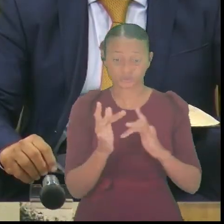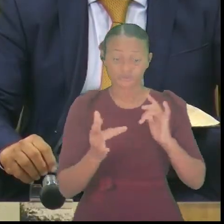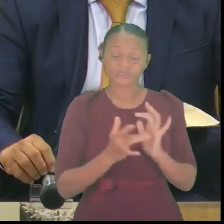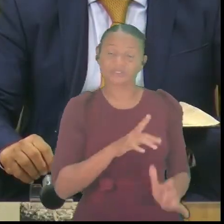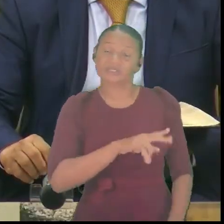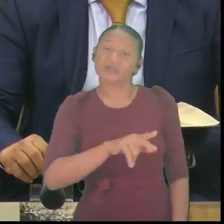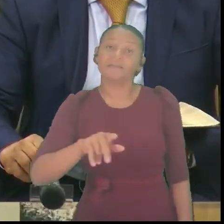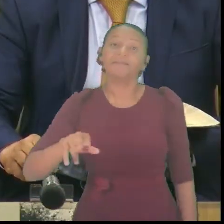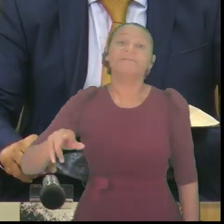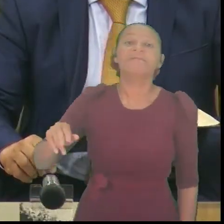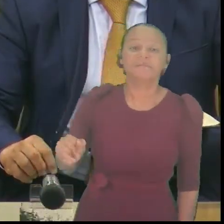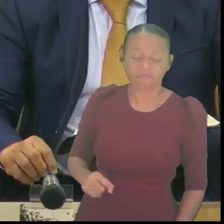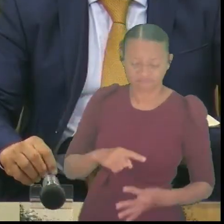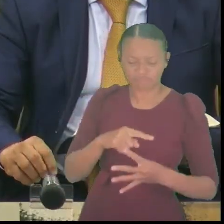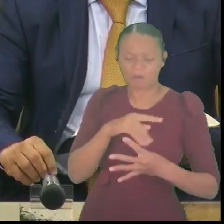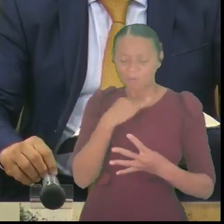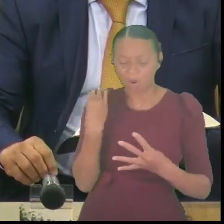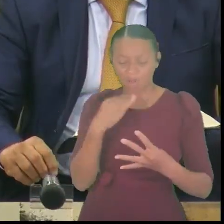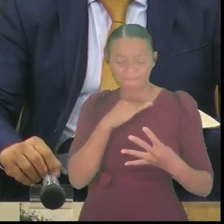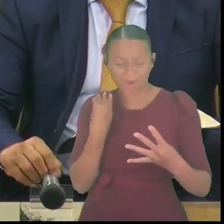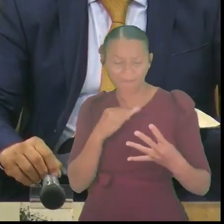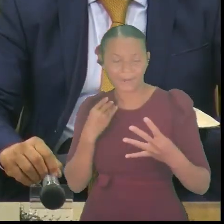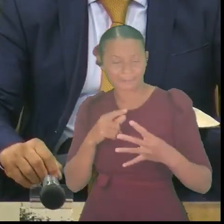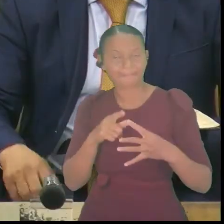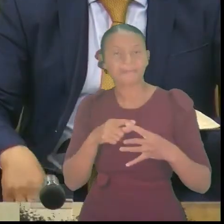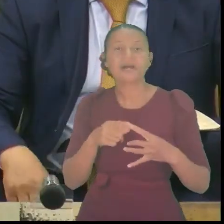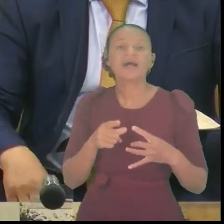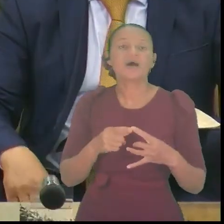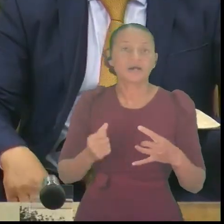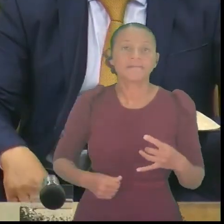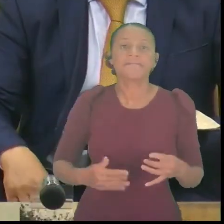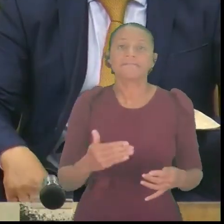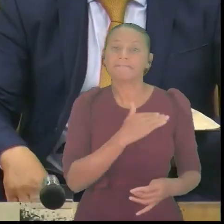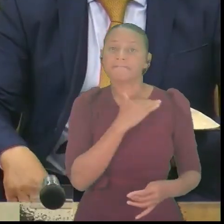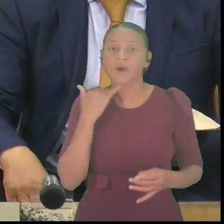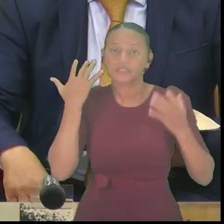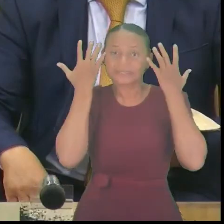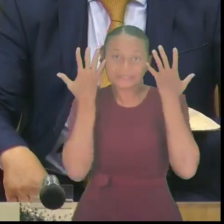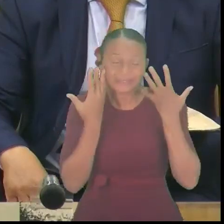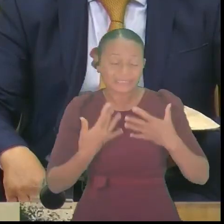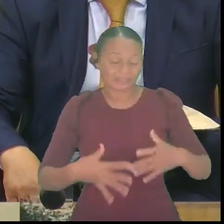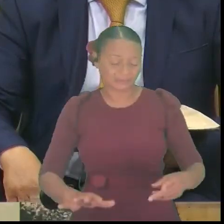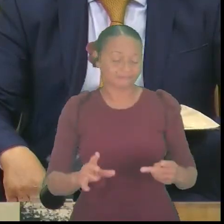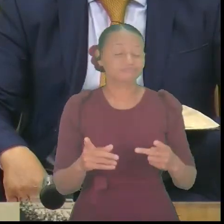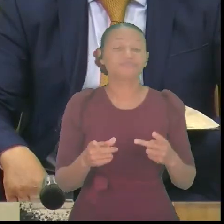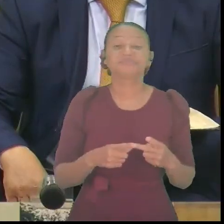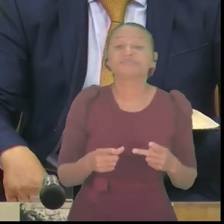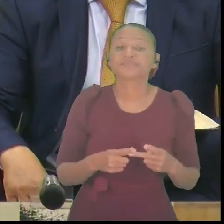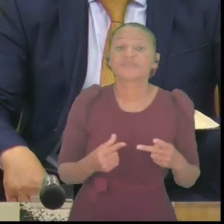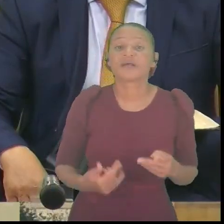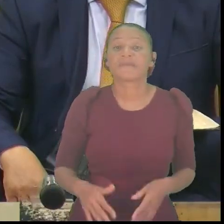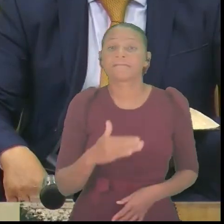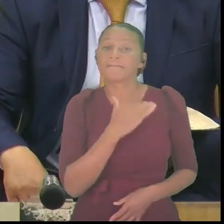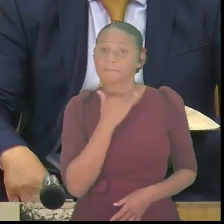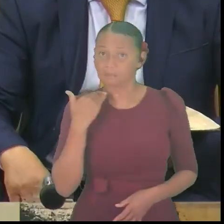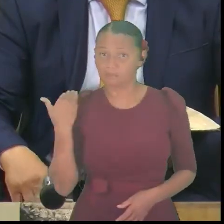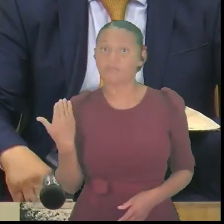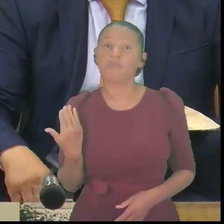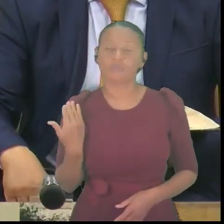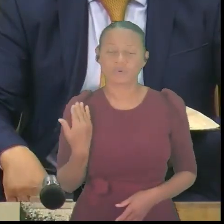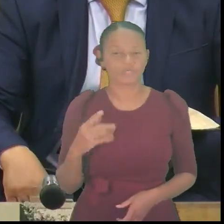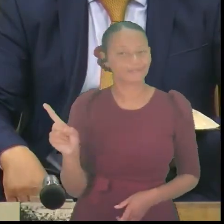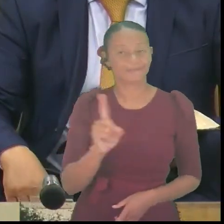ele morreu 4 mortes. Primeiro, uma morte chamada de morte natural. Segundo, uma morte chamada de morte